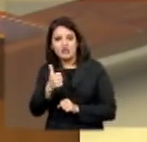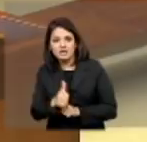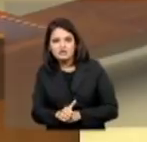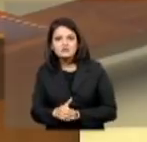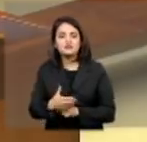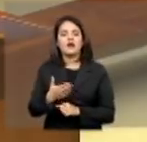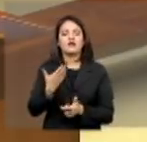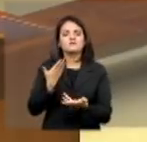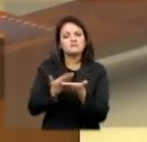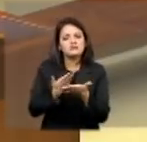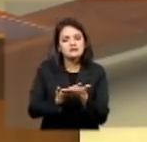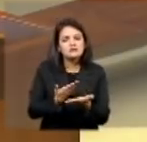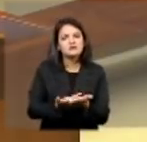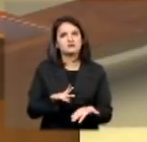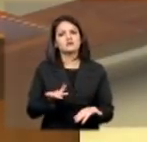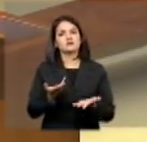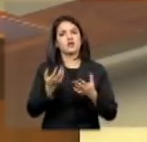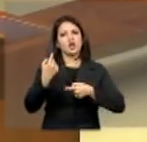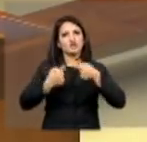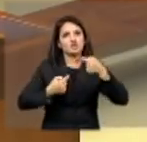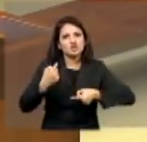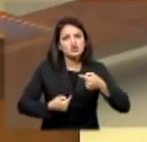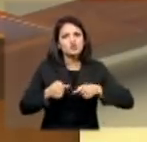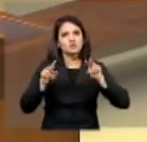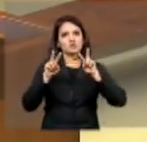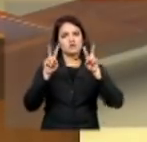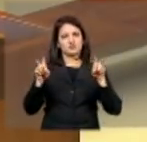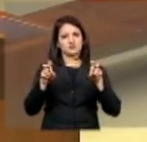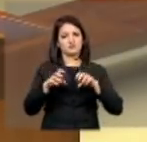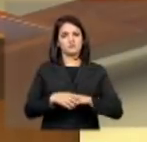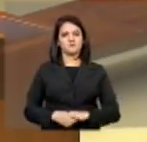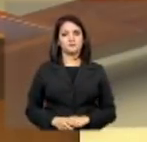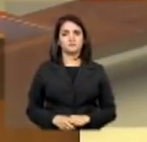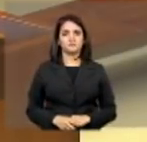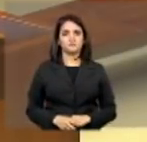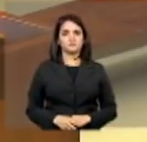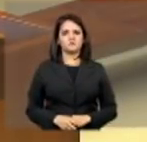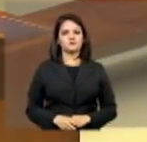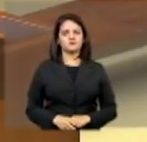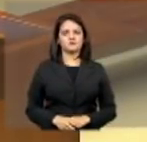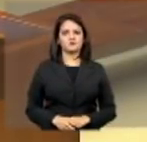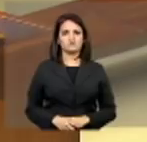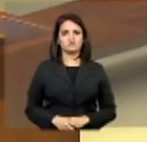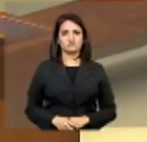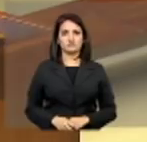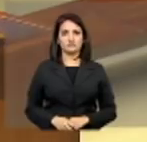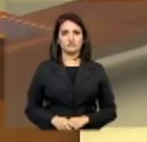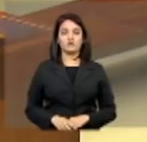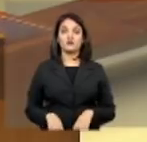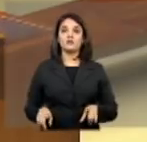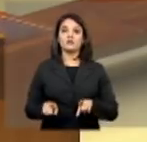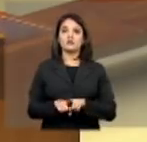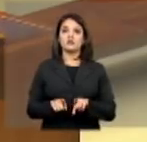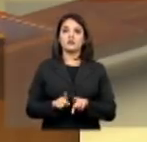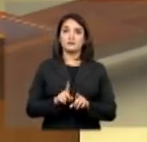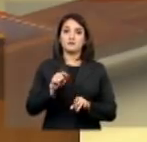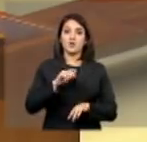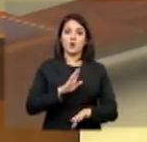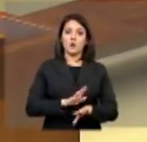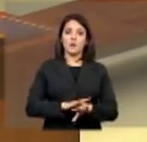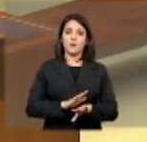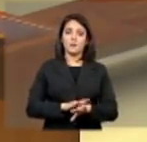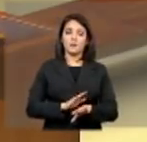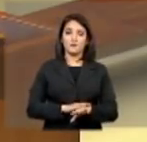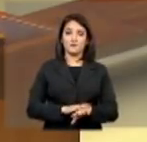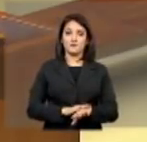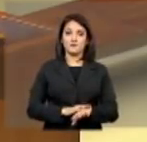enfrentar esse tema além disso é chegada a hora desta igreja